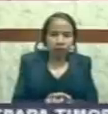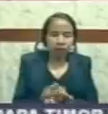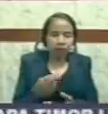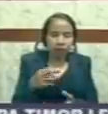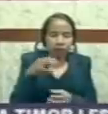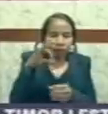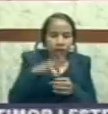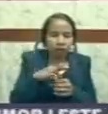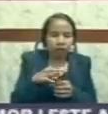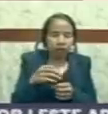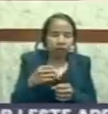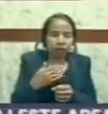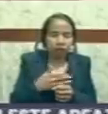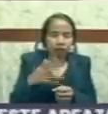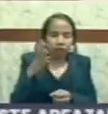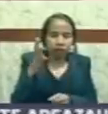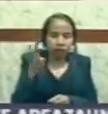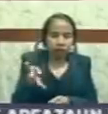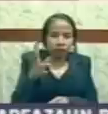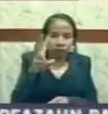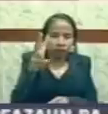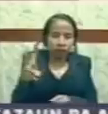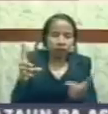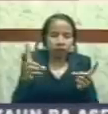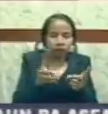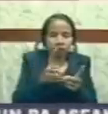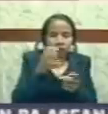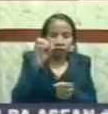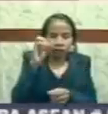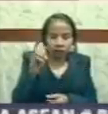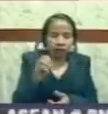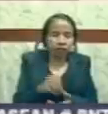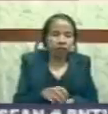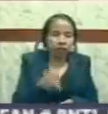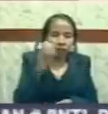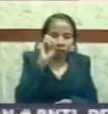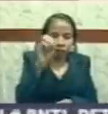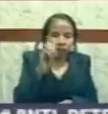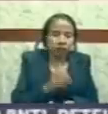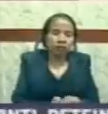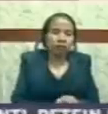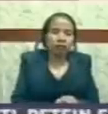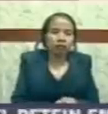Resultado de votação, a favor 42, contra 0, abstenção 0.